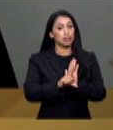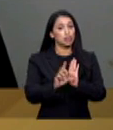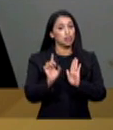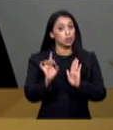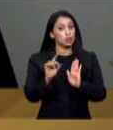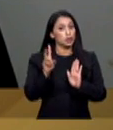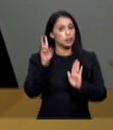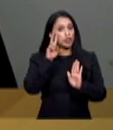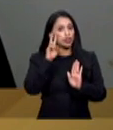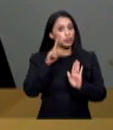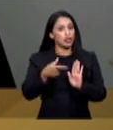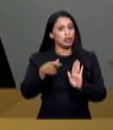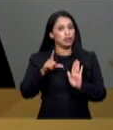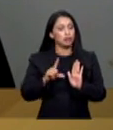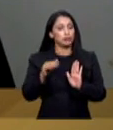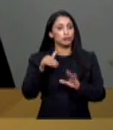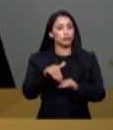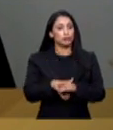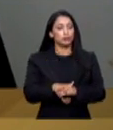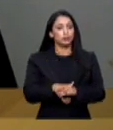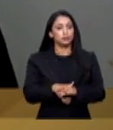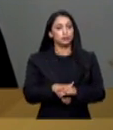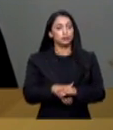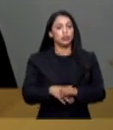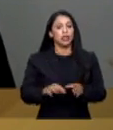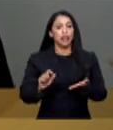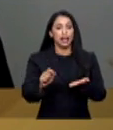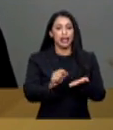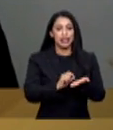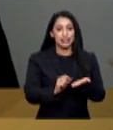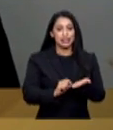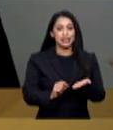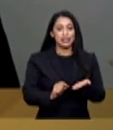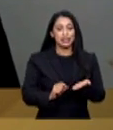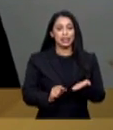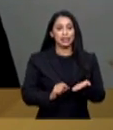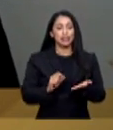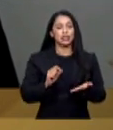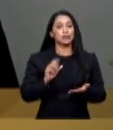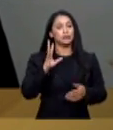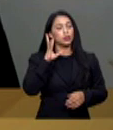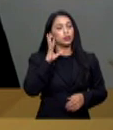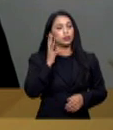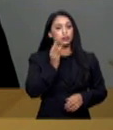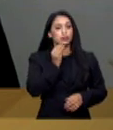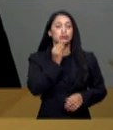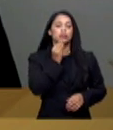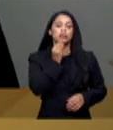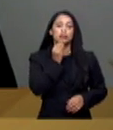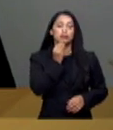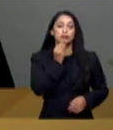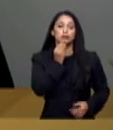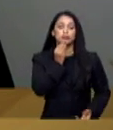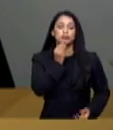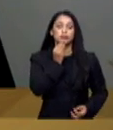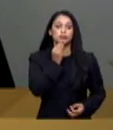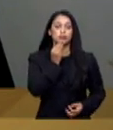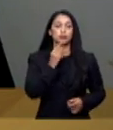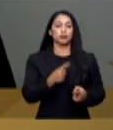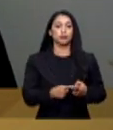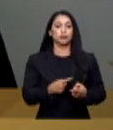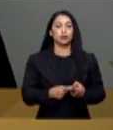lembrar Lúcia, isso, antes do voto de Sua Excelência, é assinada por ele naquela condição de, na